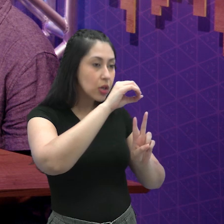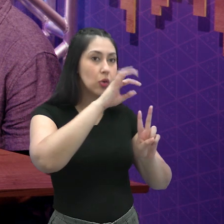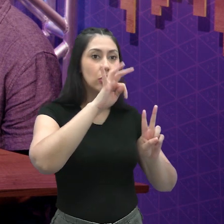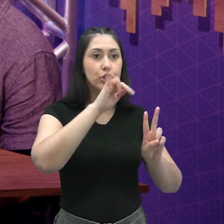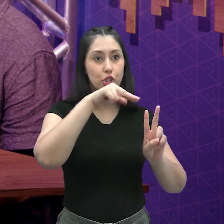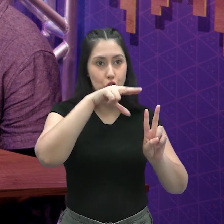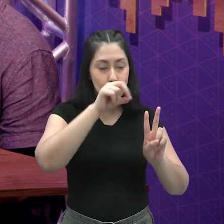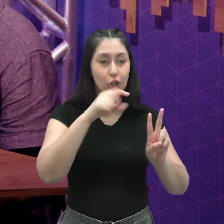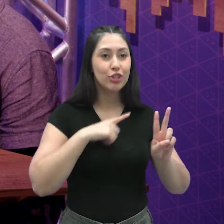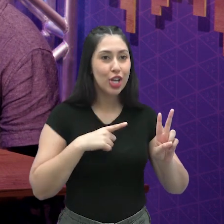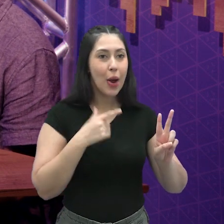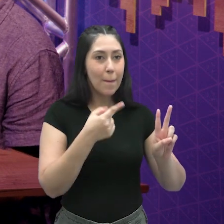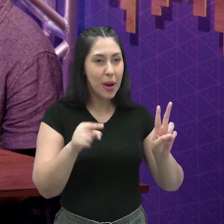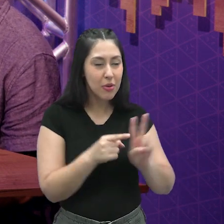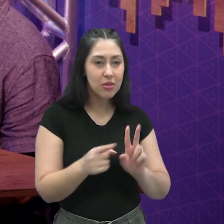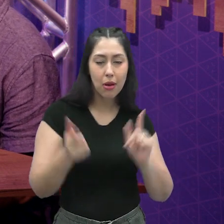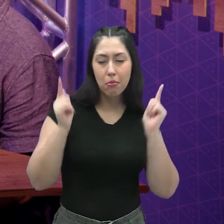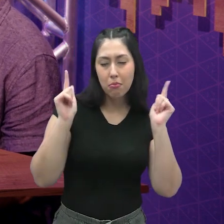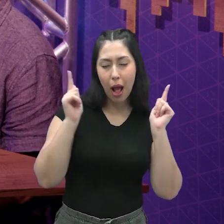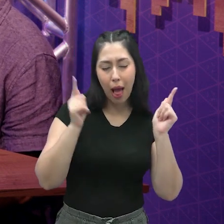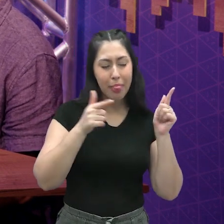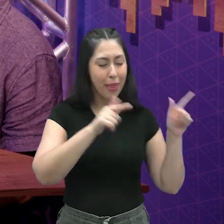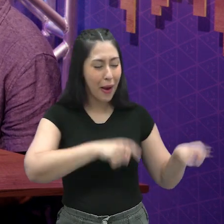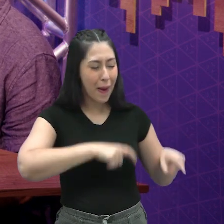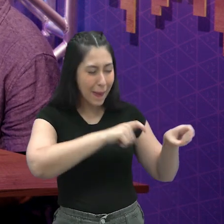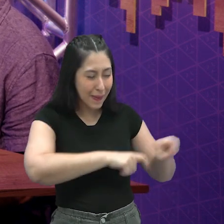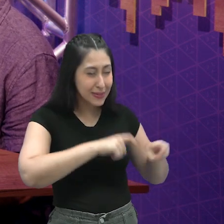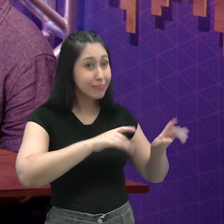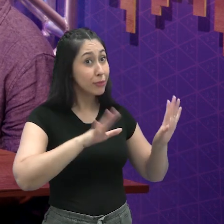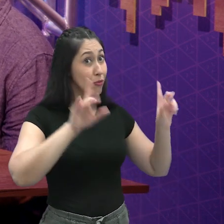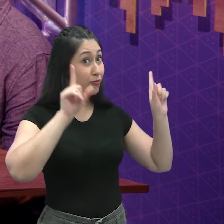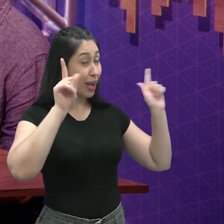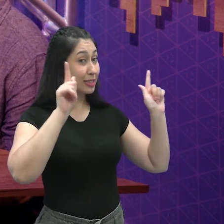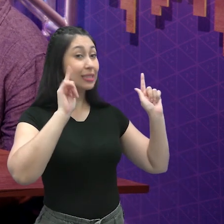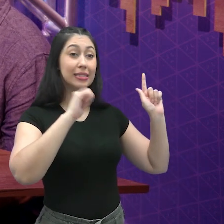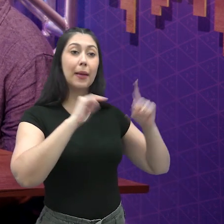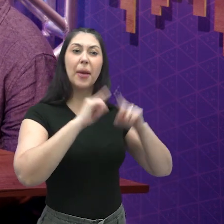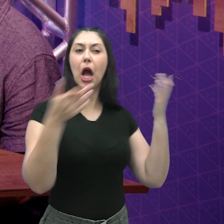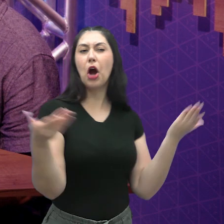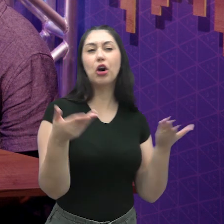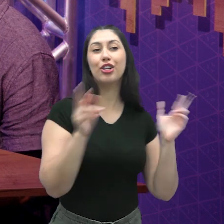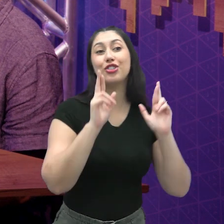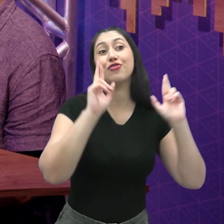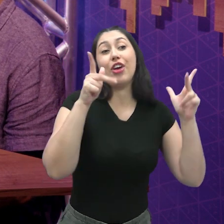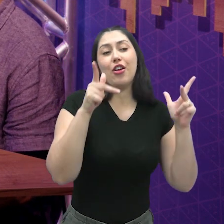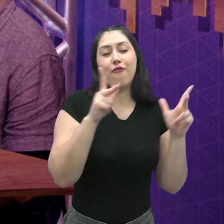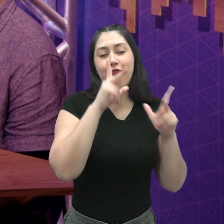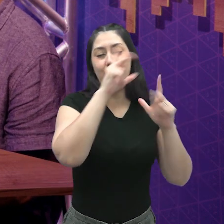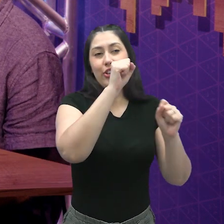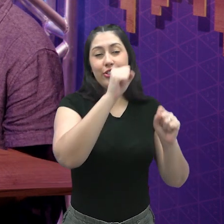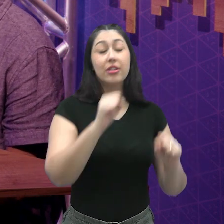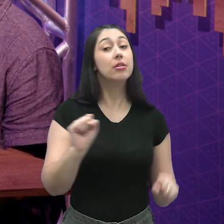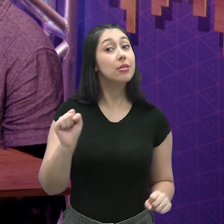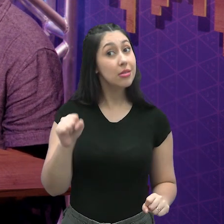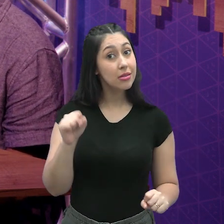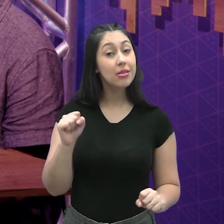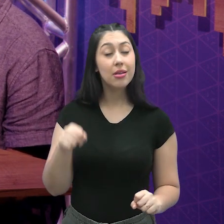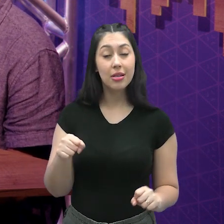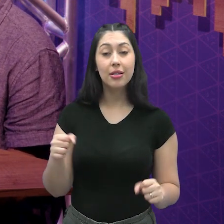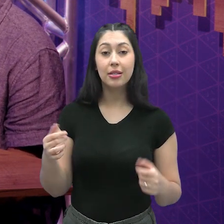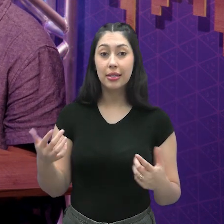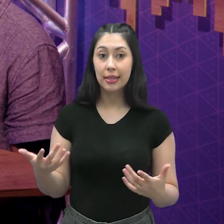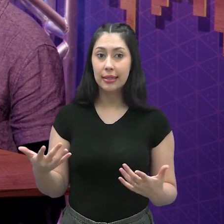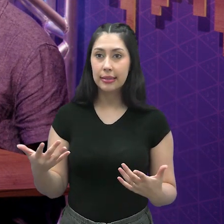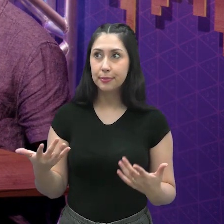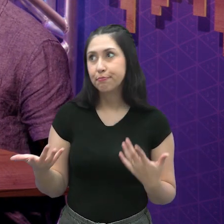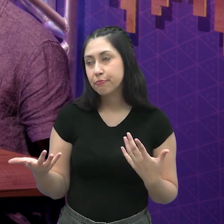cantava a música Baile na Roça. Uhum. Então a gente já falava de festas, mas agora de uma maneira muito mais intensa. Sim, sim. A gente